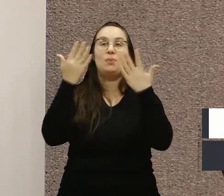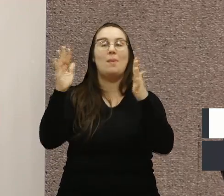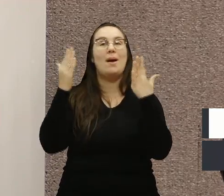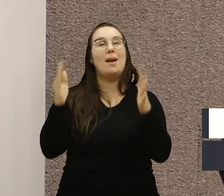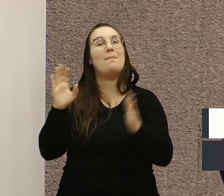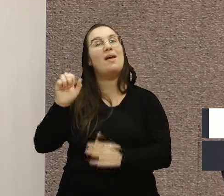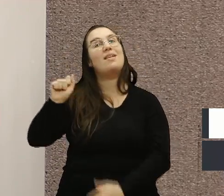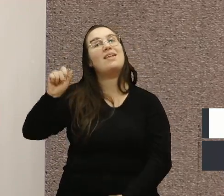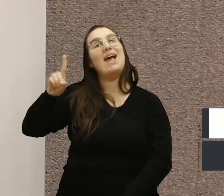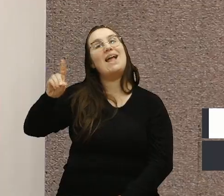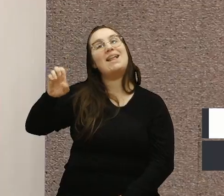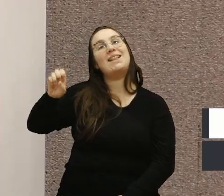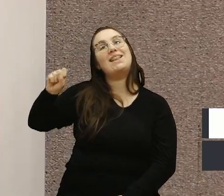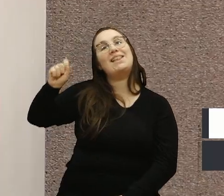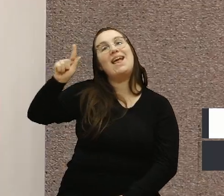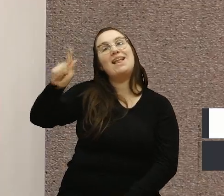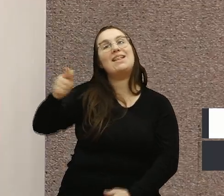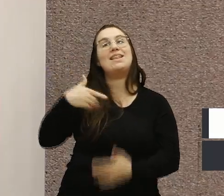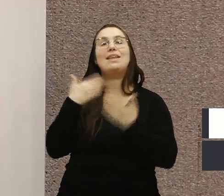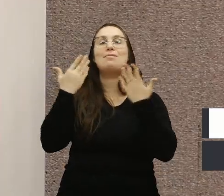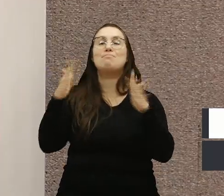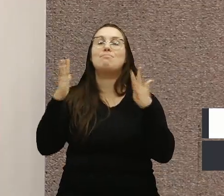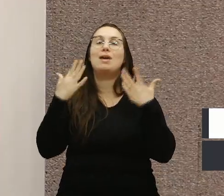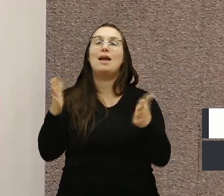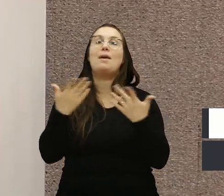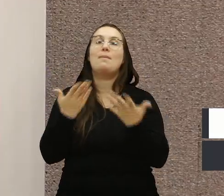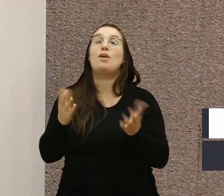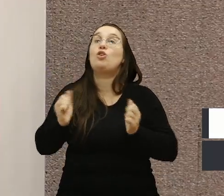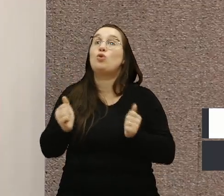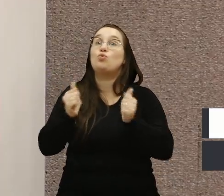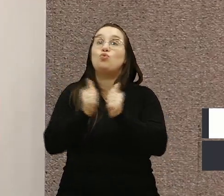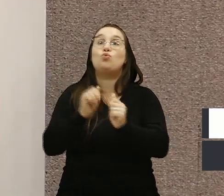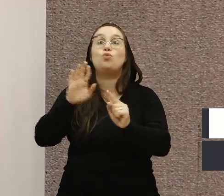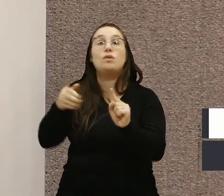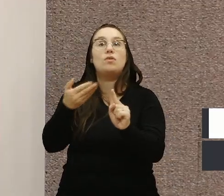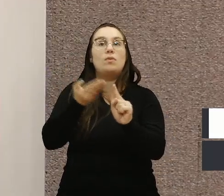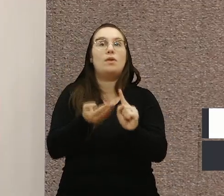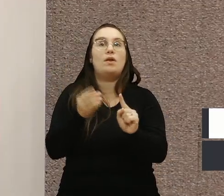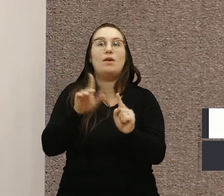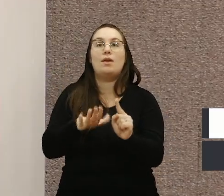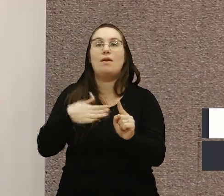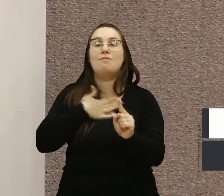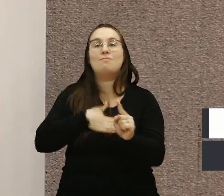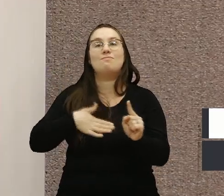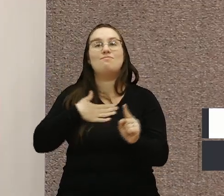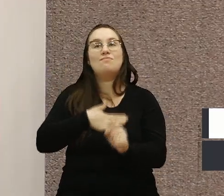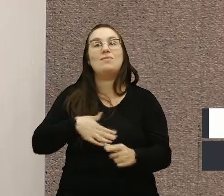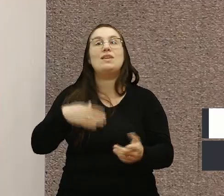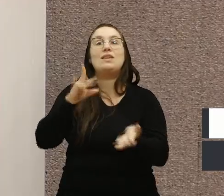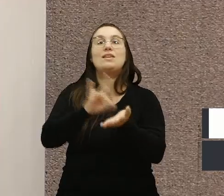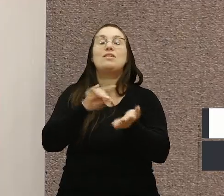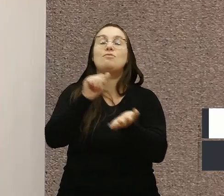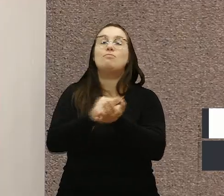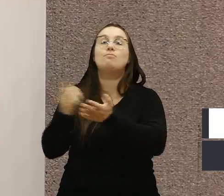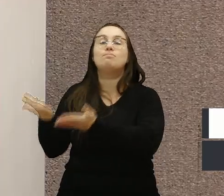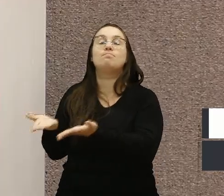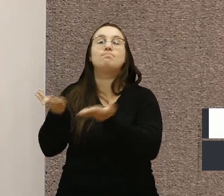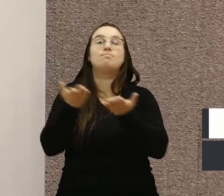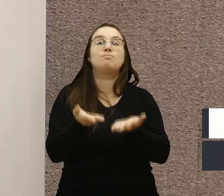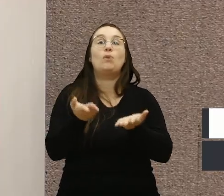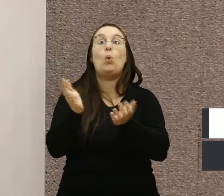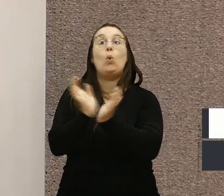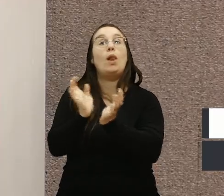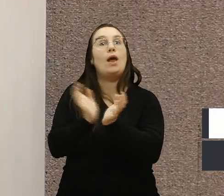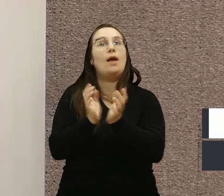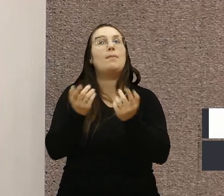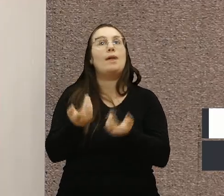pelos 60 anos, será uma grande satisfação nós estarmos juntos nesta homenagem, e fica mais uma vez registrado aqui o convite aos colegas para que